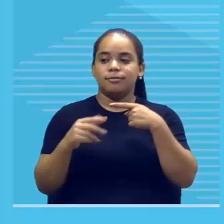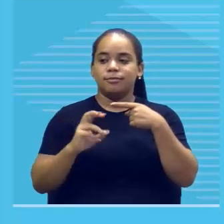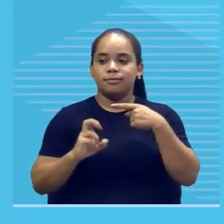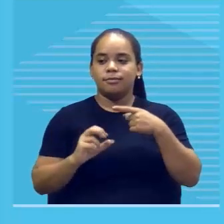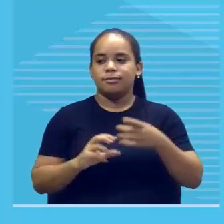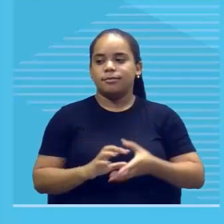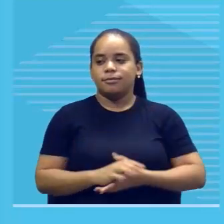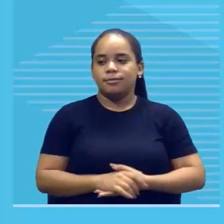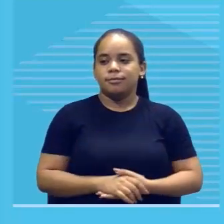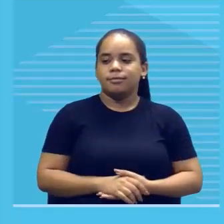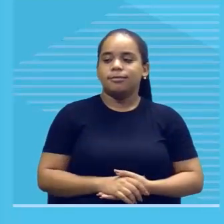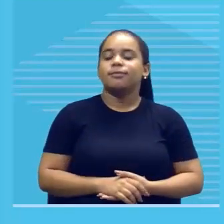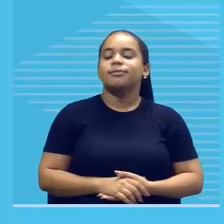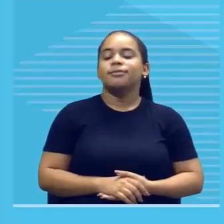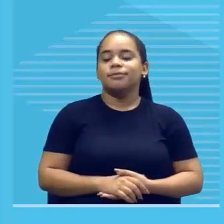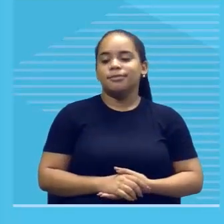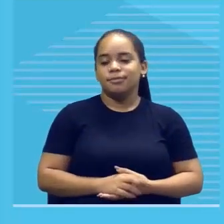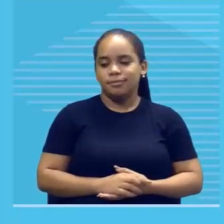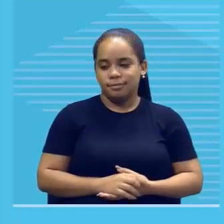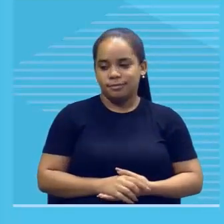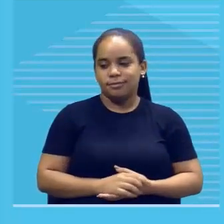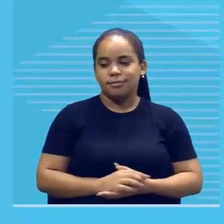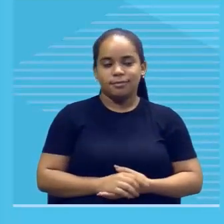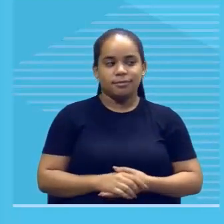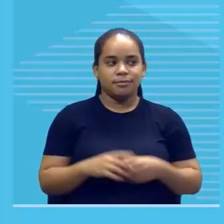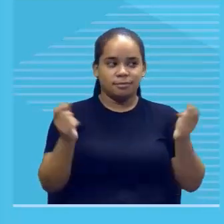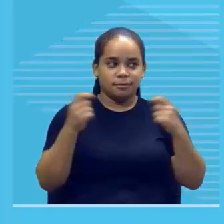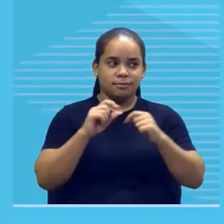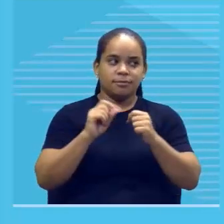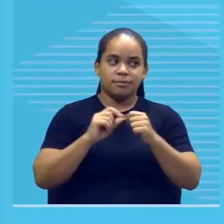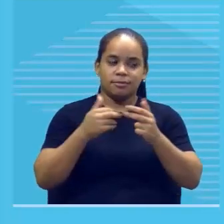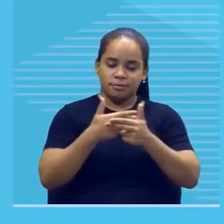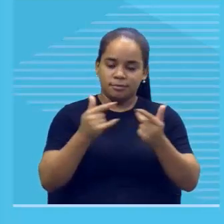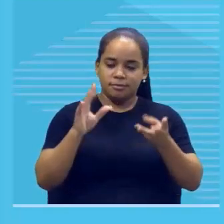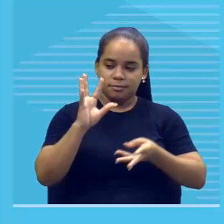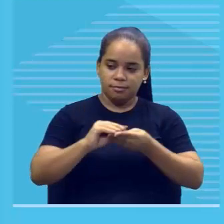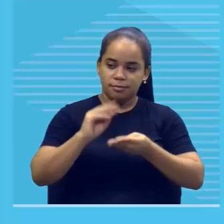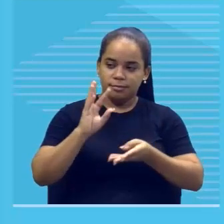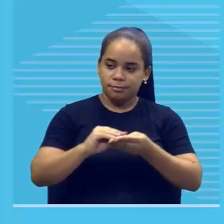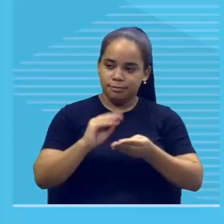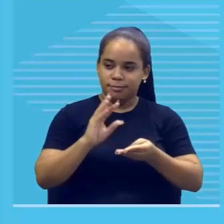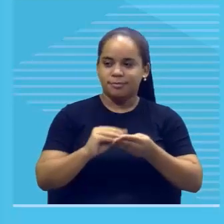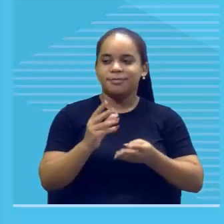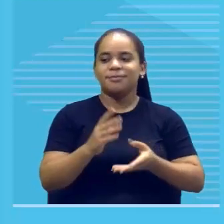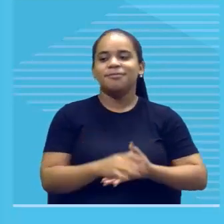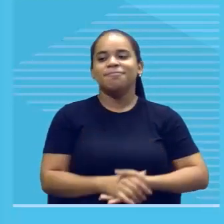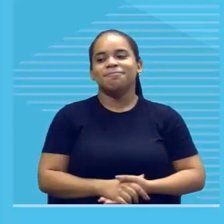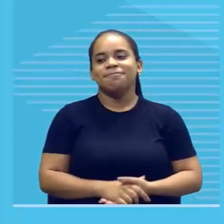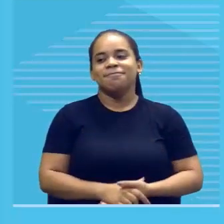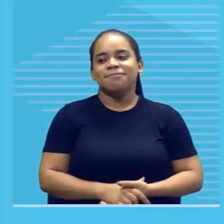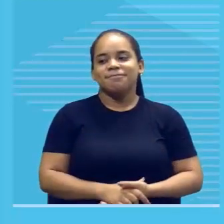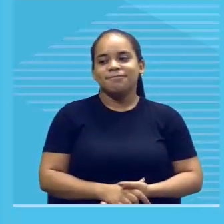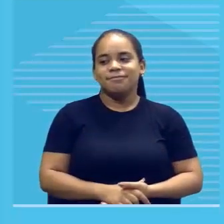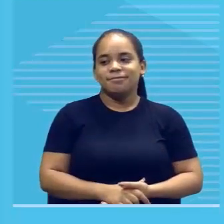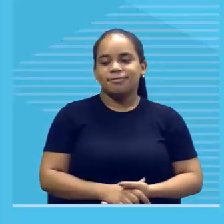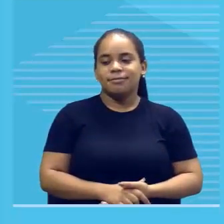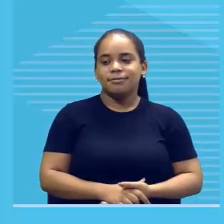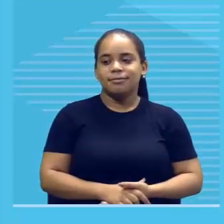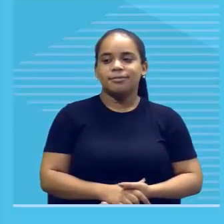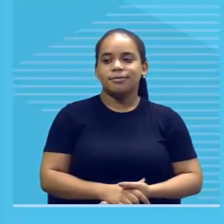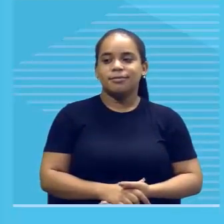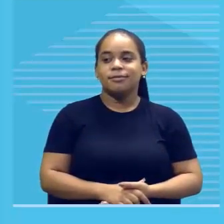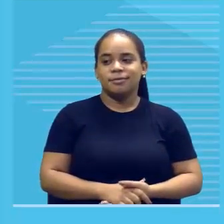Tá rapaz dá pra gente fazer uma porrada de simplificação aqui em jovens em